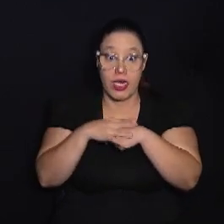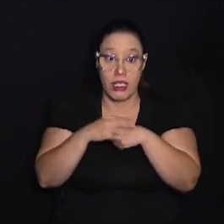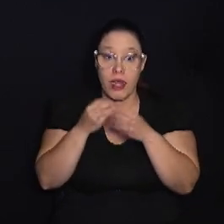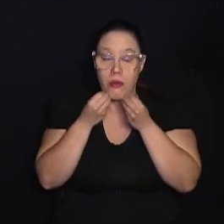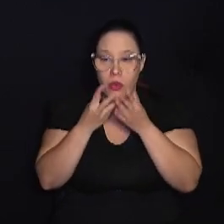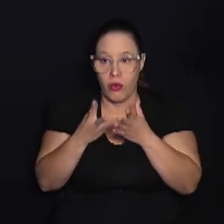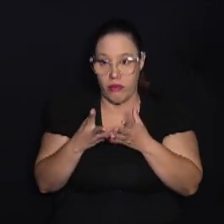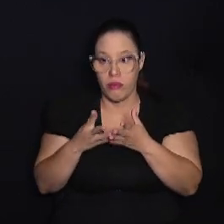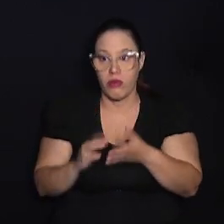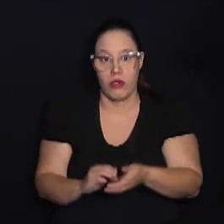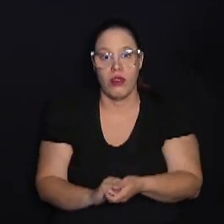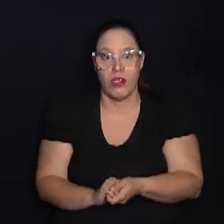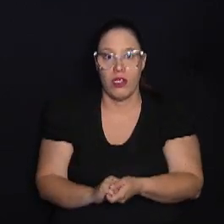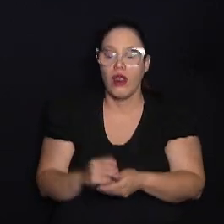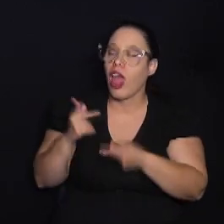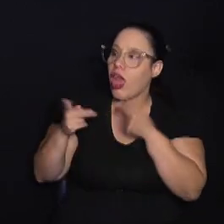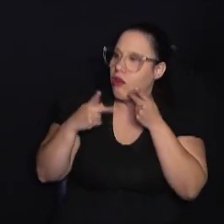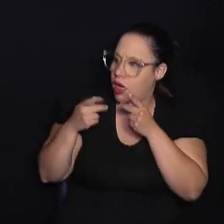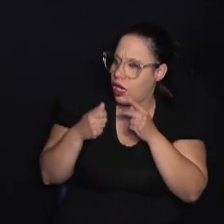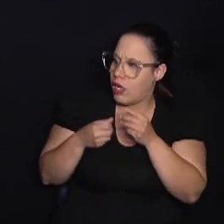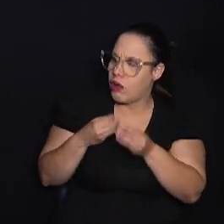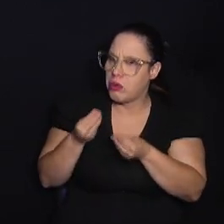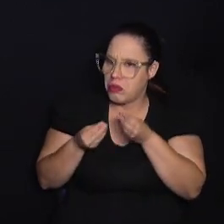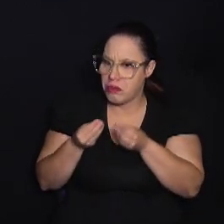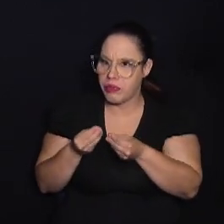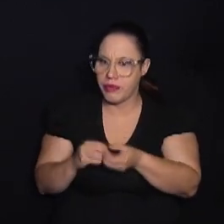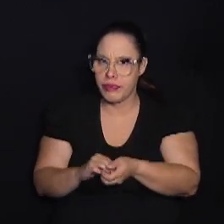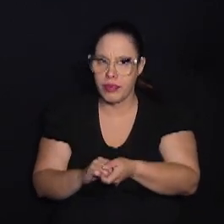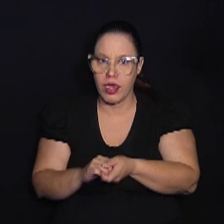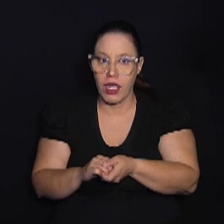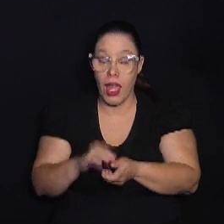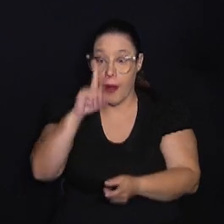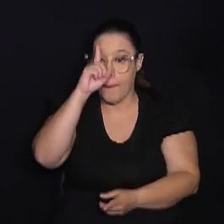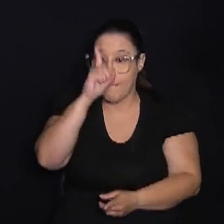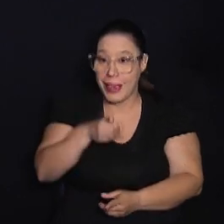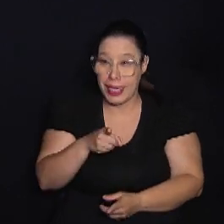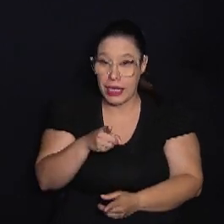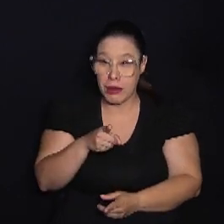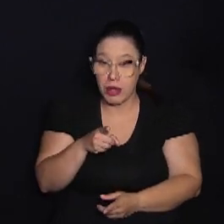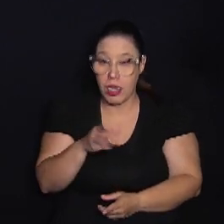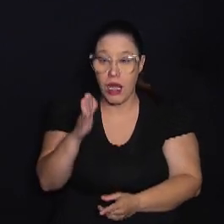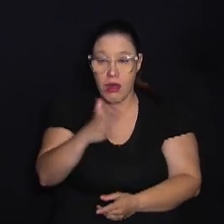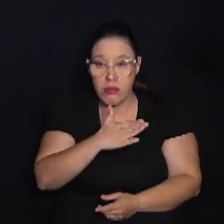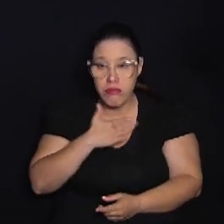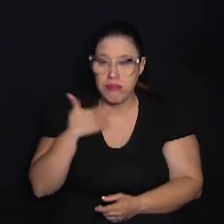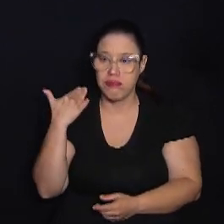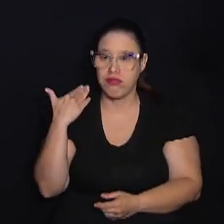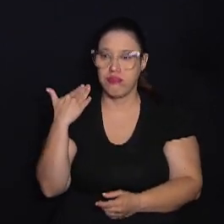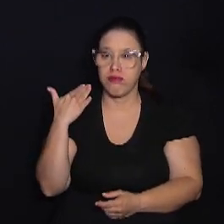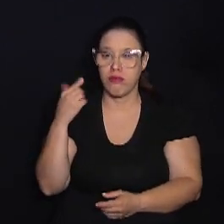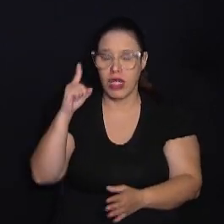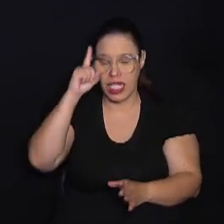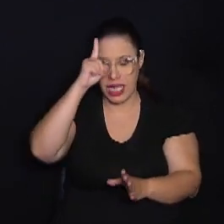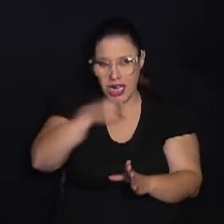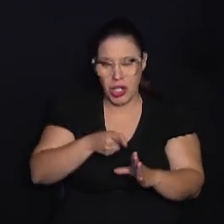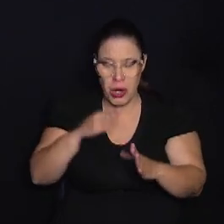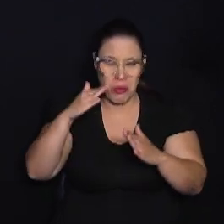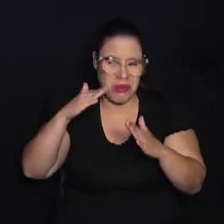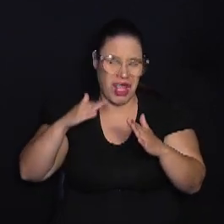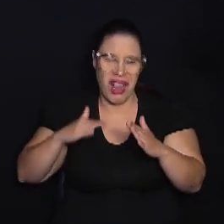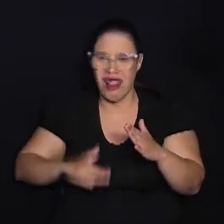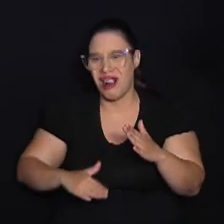eu gostaria que a senhora falasse um pouquinho, né? Essa é a principal causa aí de mortalidade, né? Esse diagnóstico que vem aí